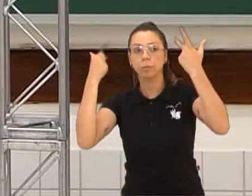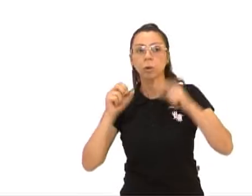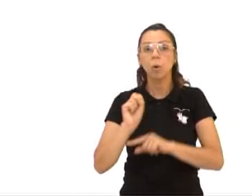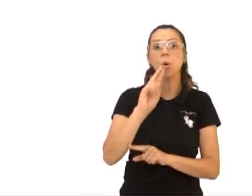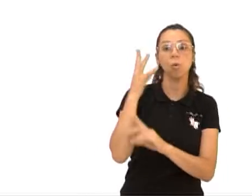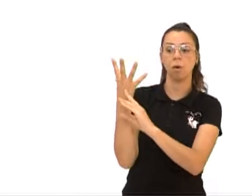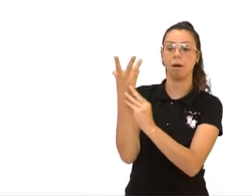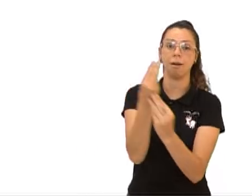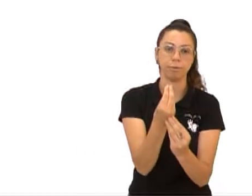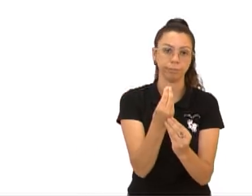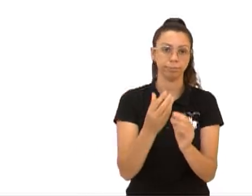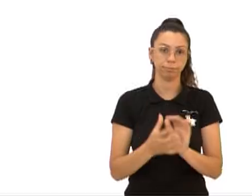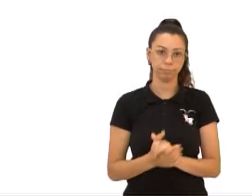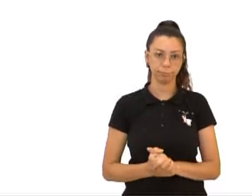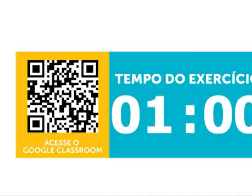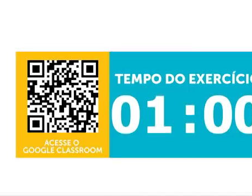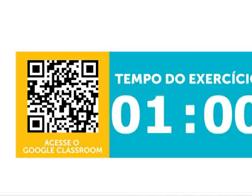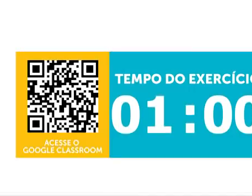você.